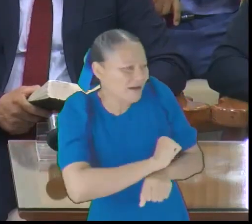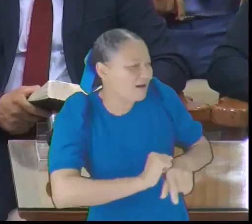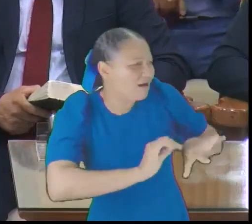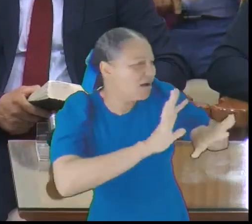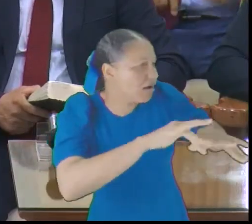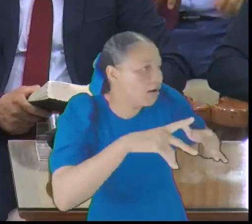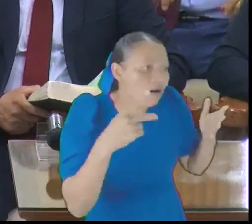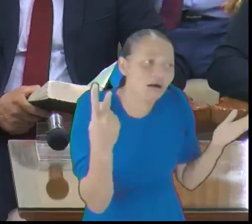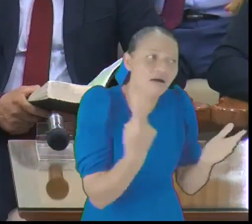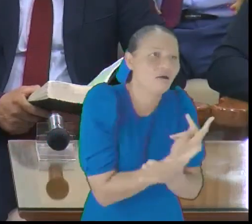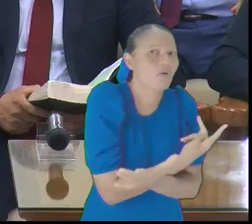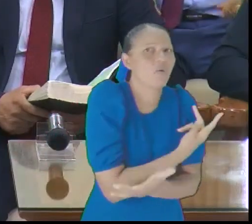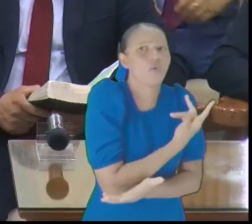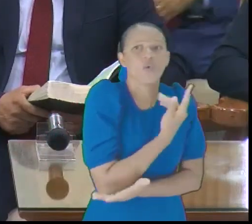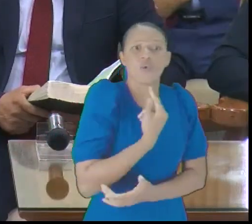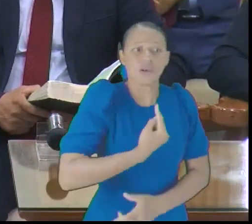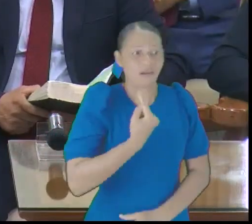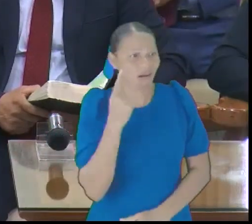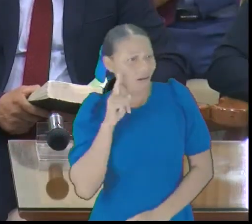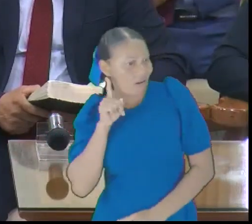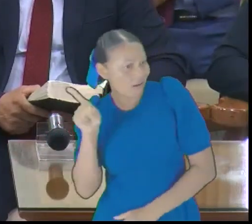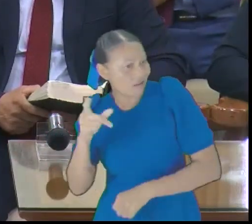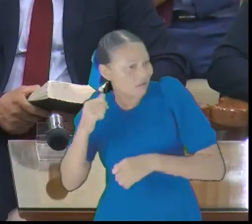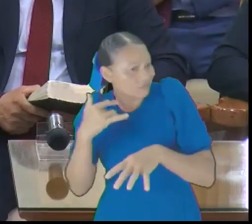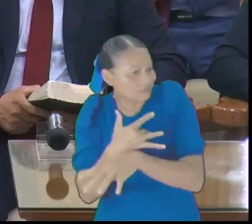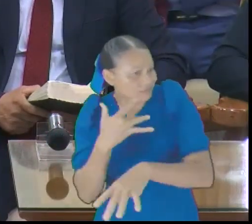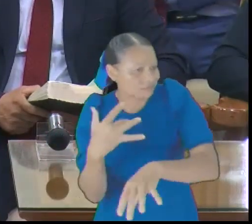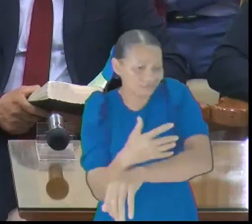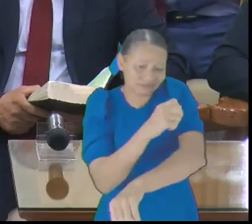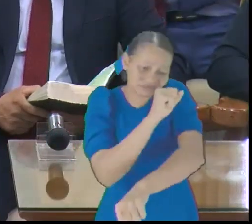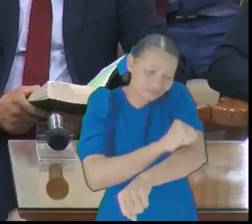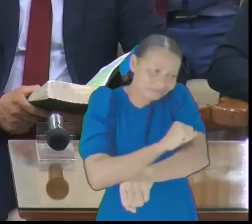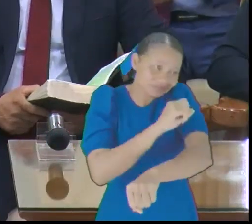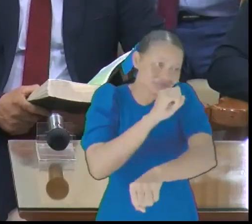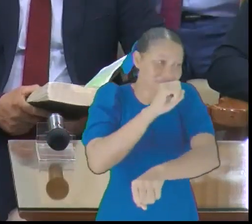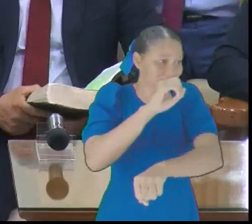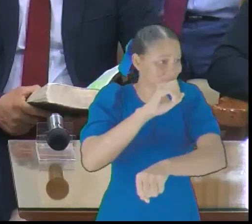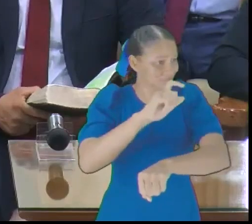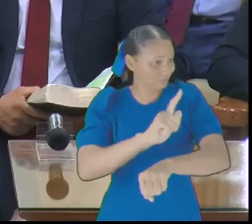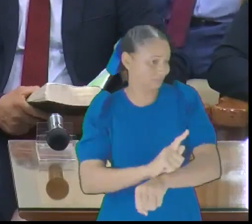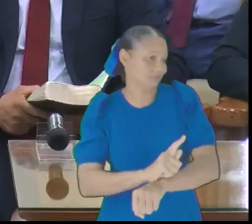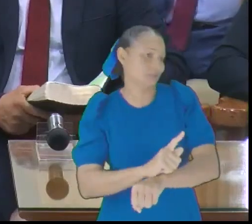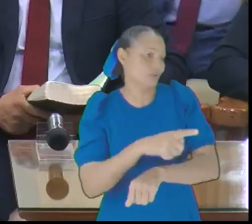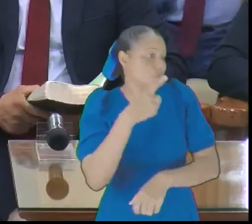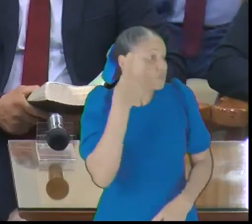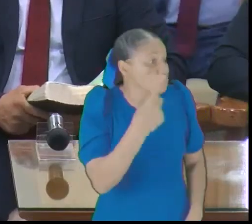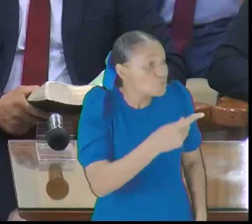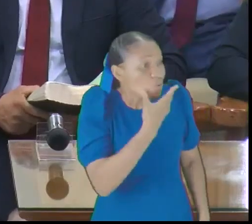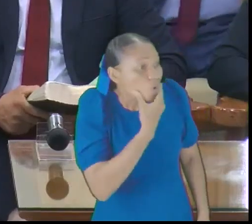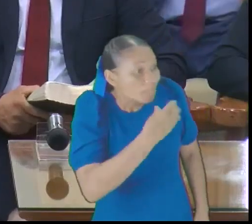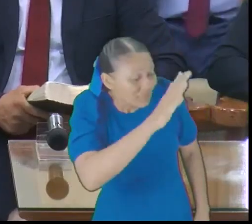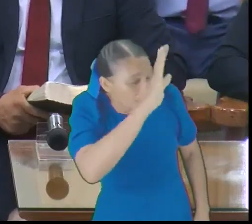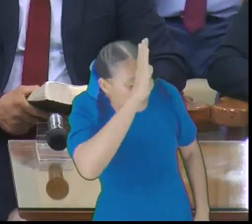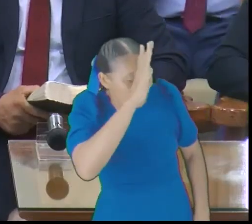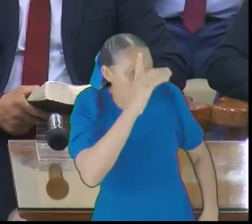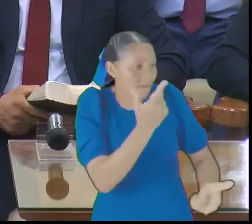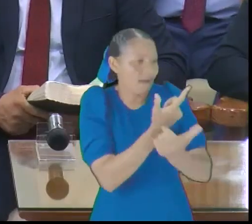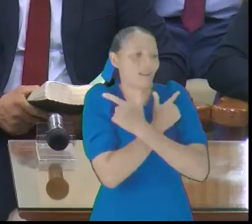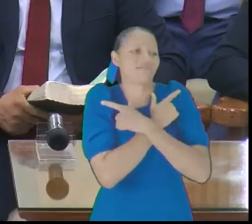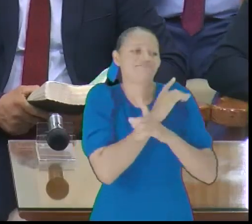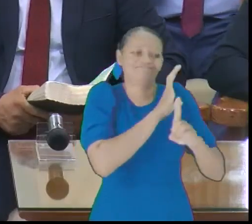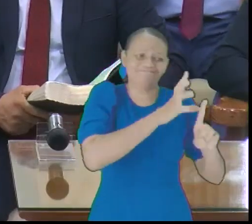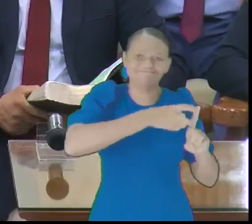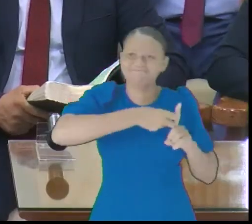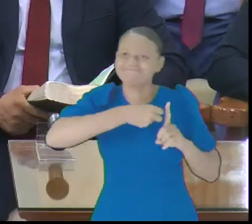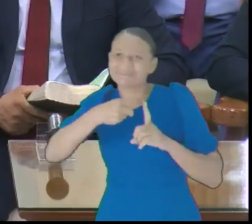dizendo o que havia acontecido e que o seu sobrinho Ló teria sido levado cativo